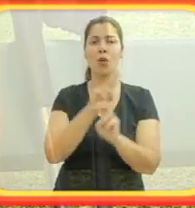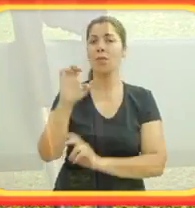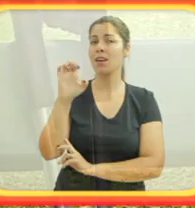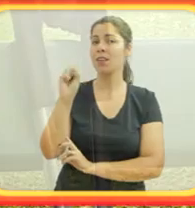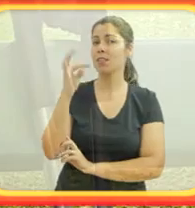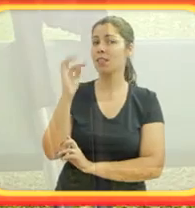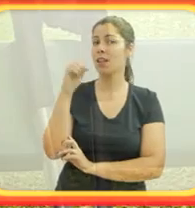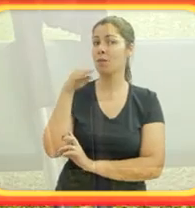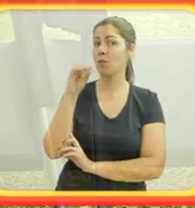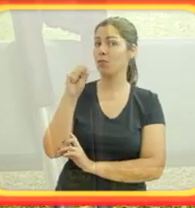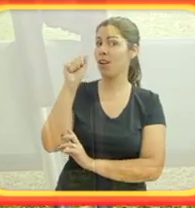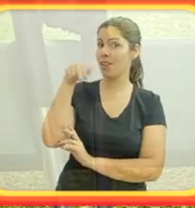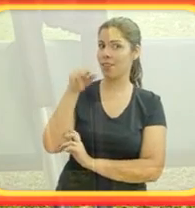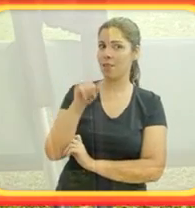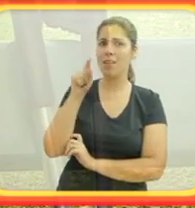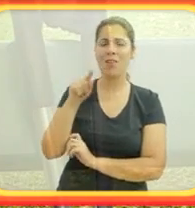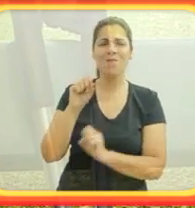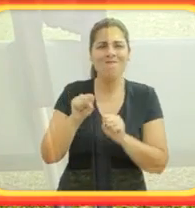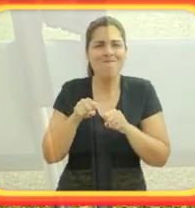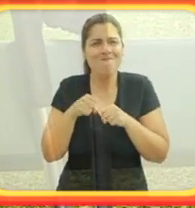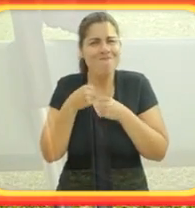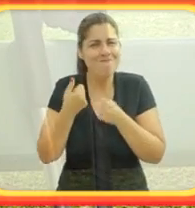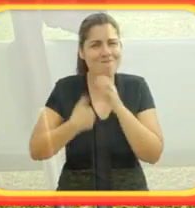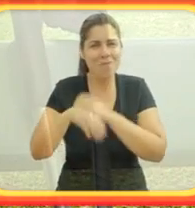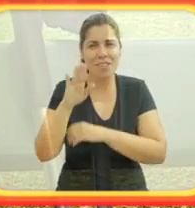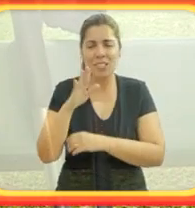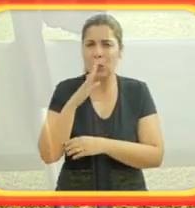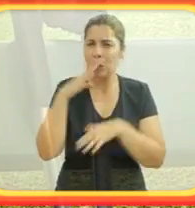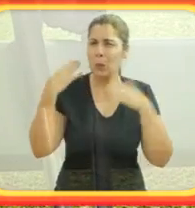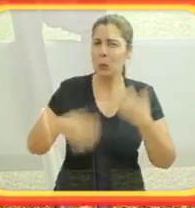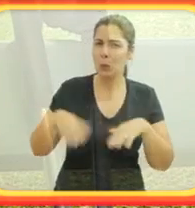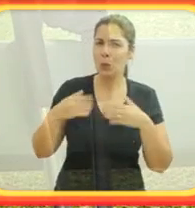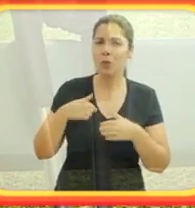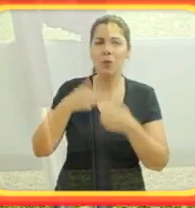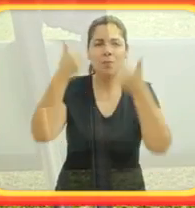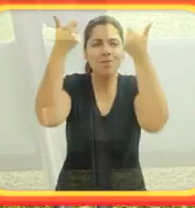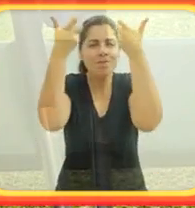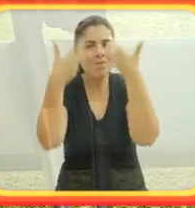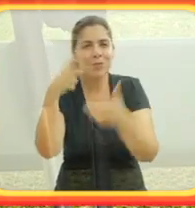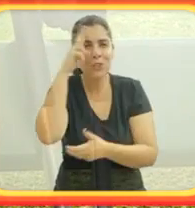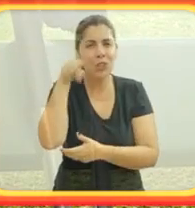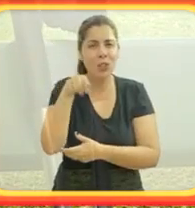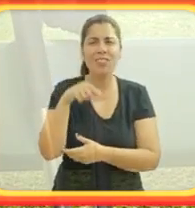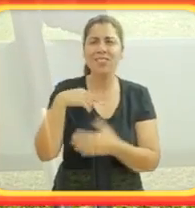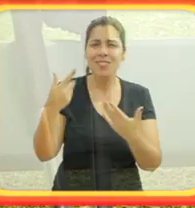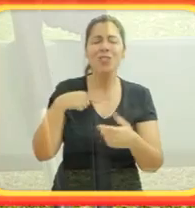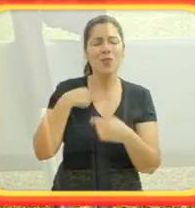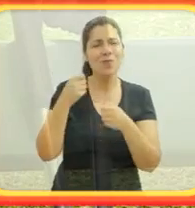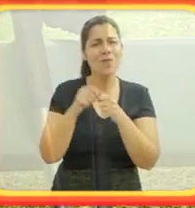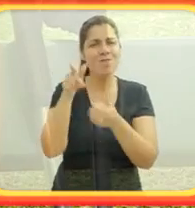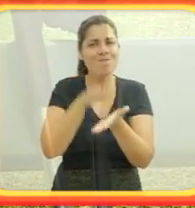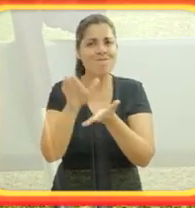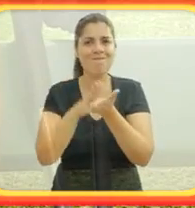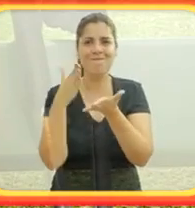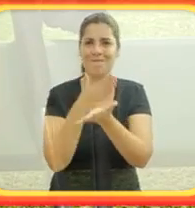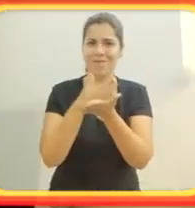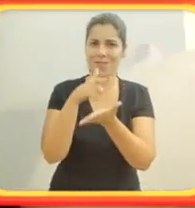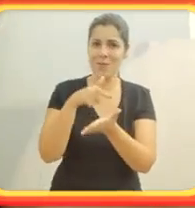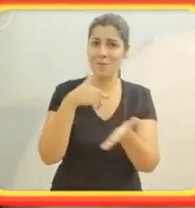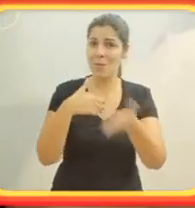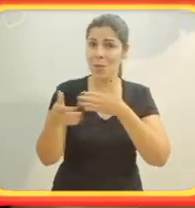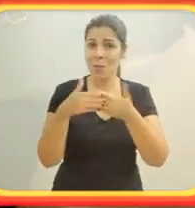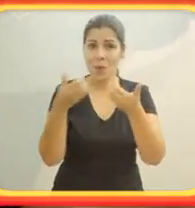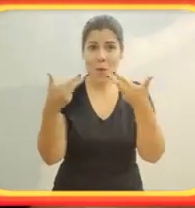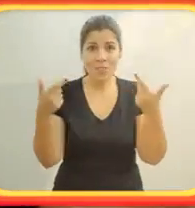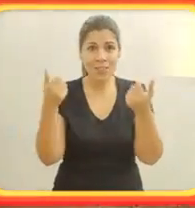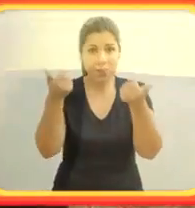Então é por isso que o título do livro é Estamos Aqui. E isso reforçou ainda mais, caramba, eu preciso contar essas histórias, então eu preciso fazer o livro.